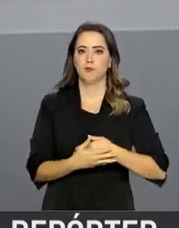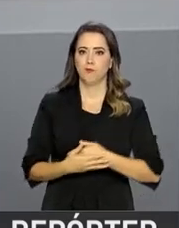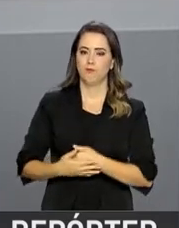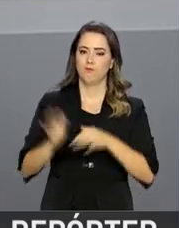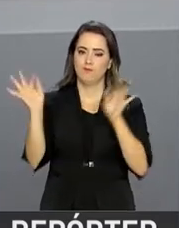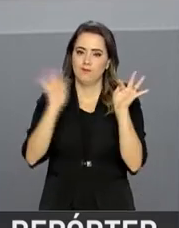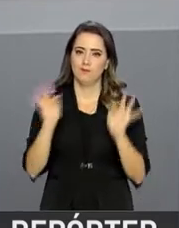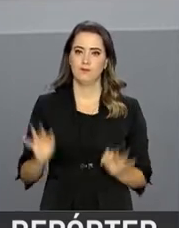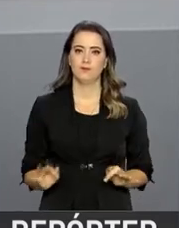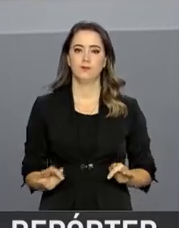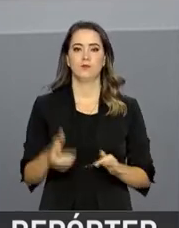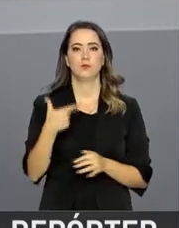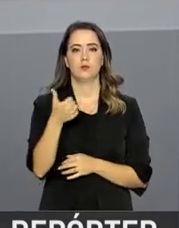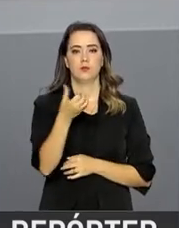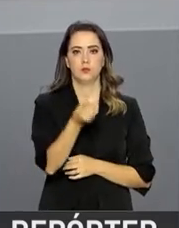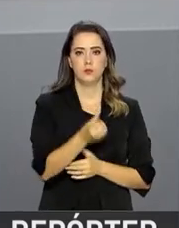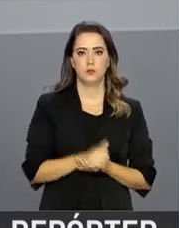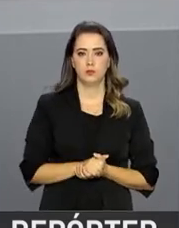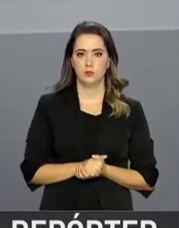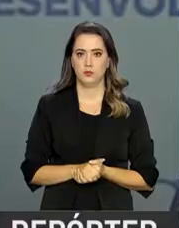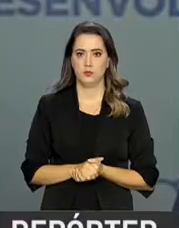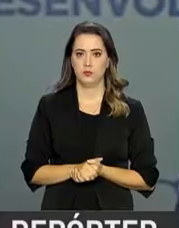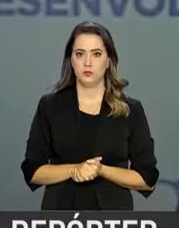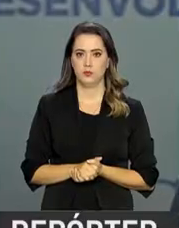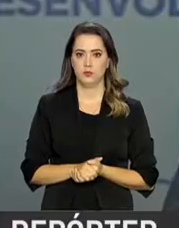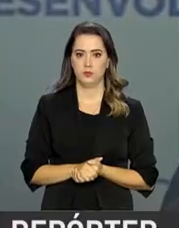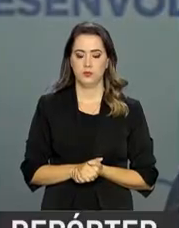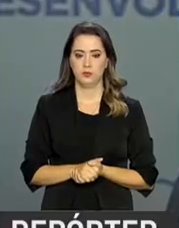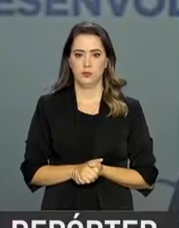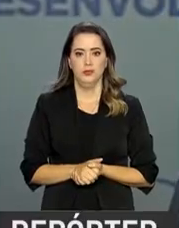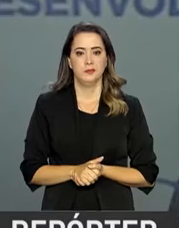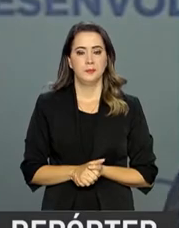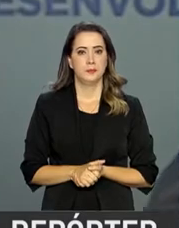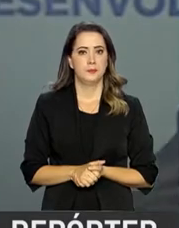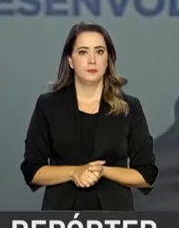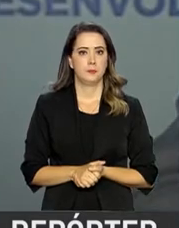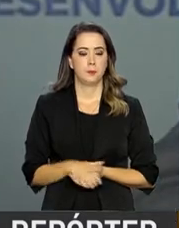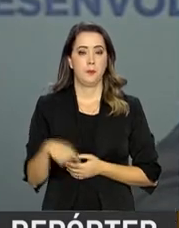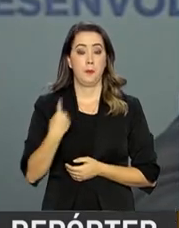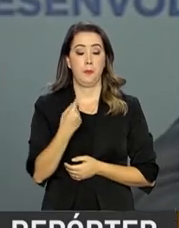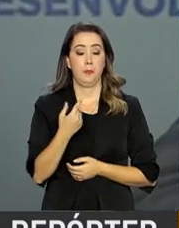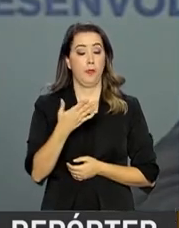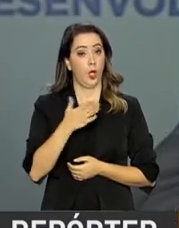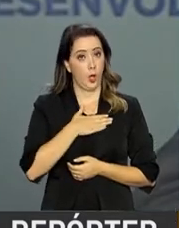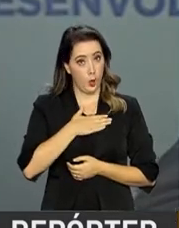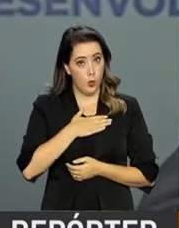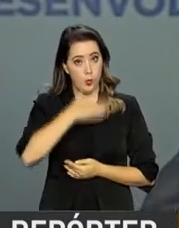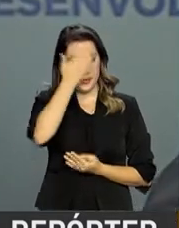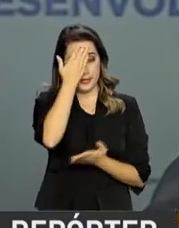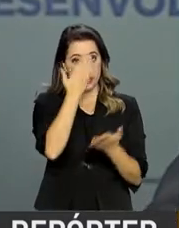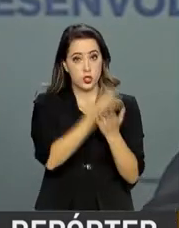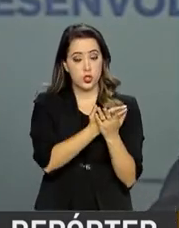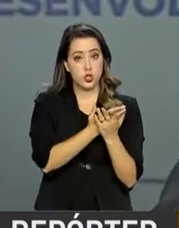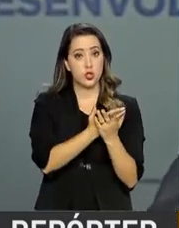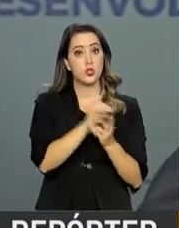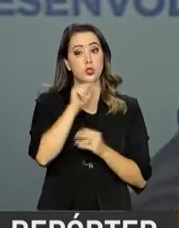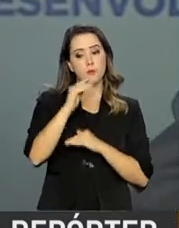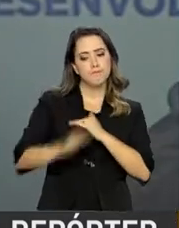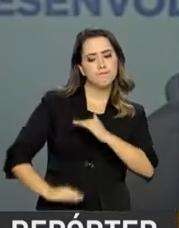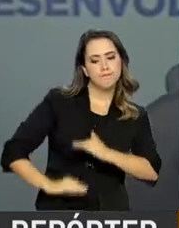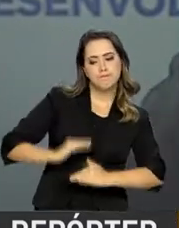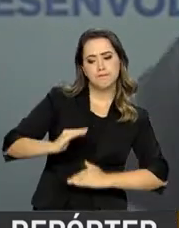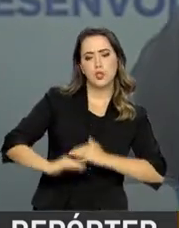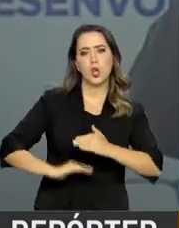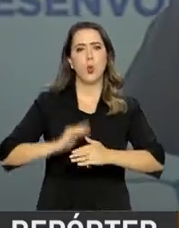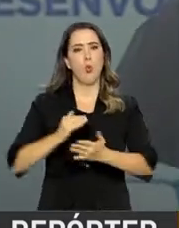lançado em 2016 eu acredito muito que é o desenvolvimento do ser humano que começa lá na primeira infância